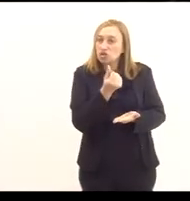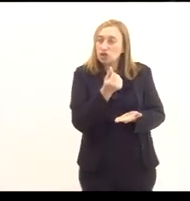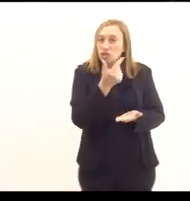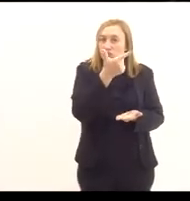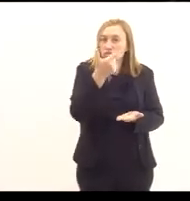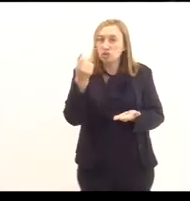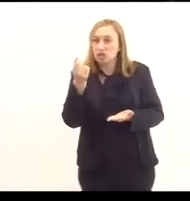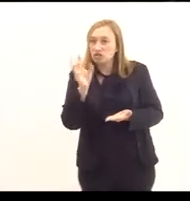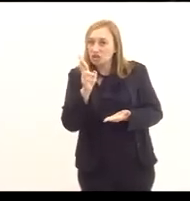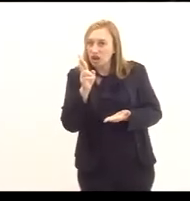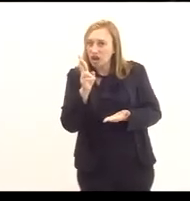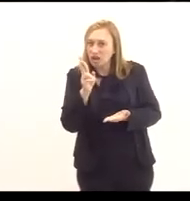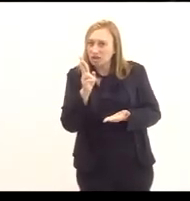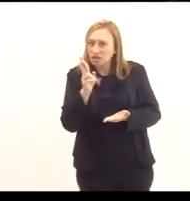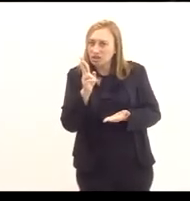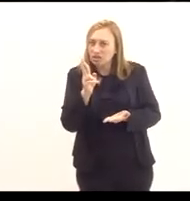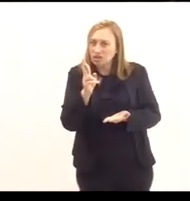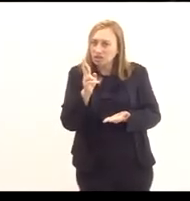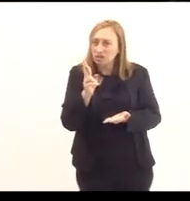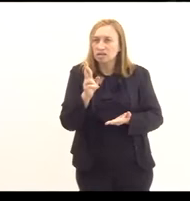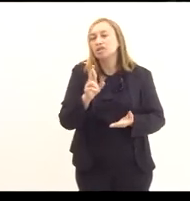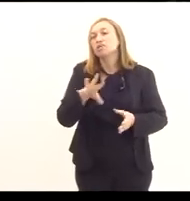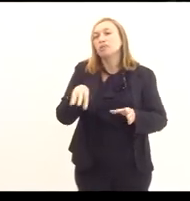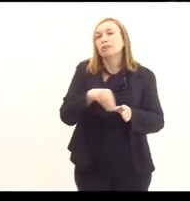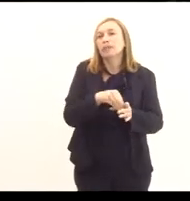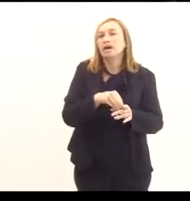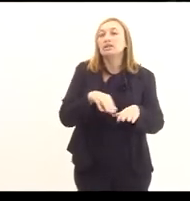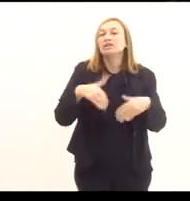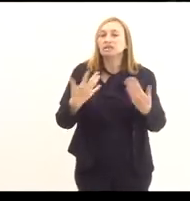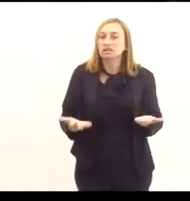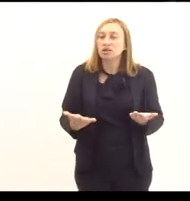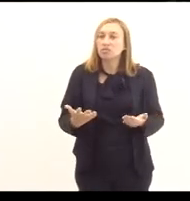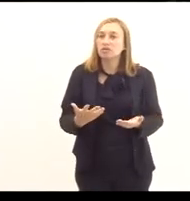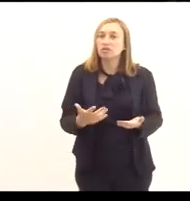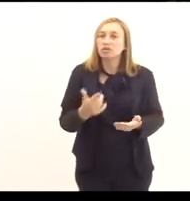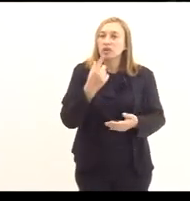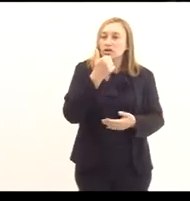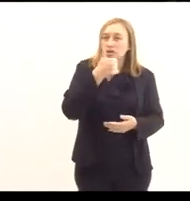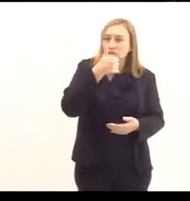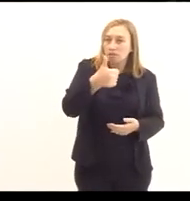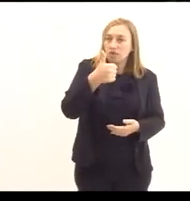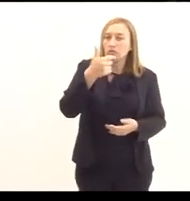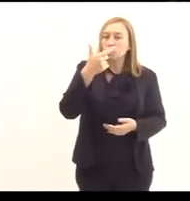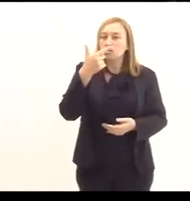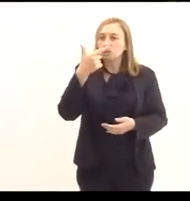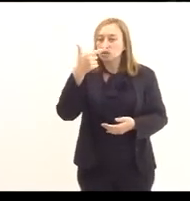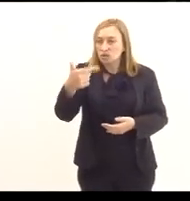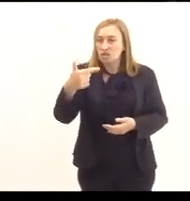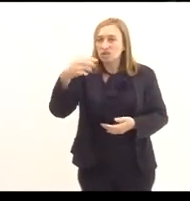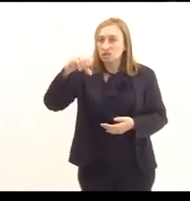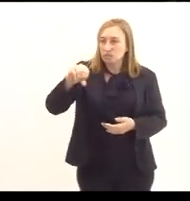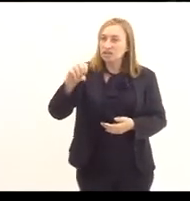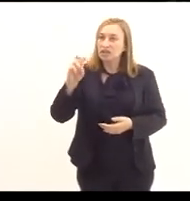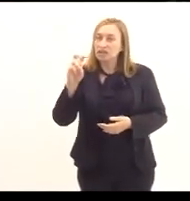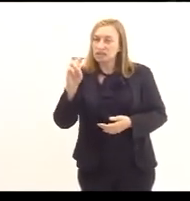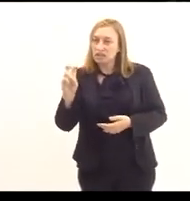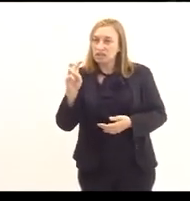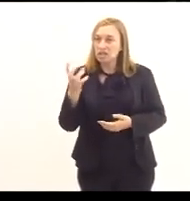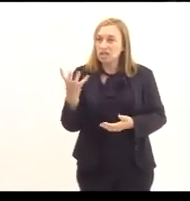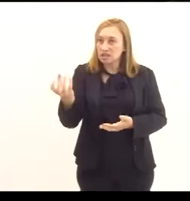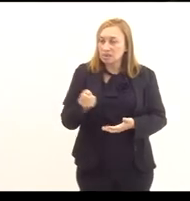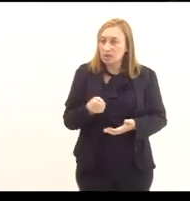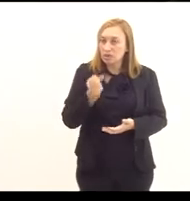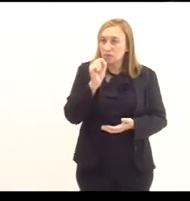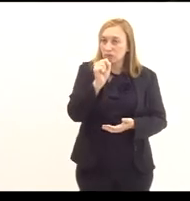r$ 200 Extra complementares então ou seja 1295 receberam os r$